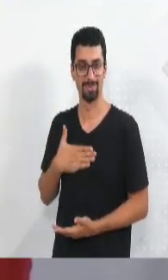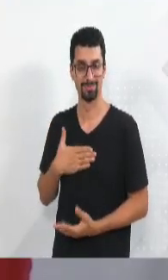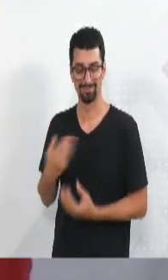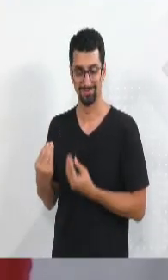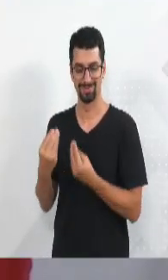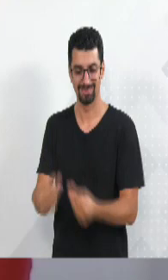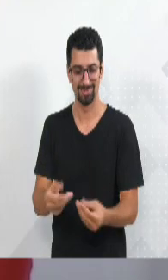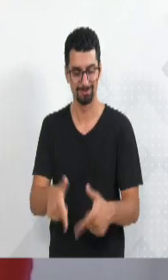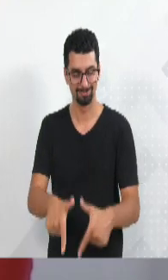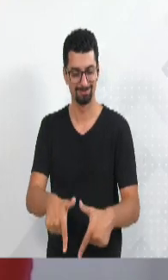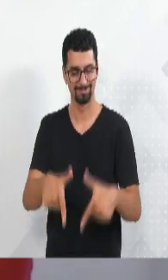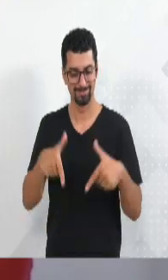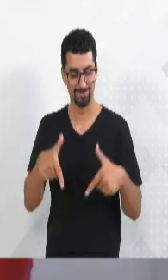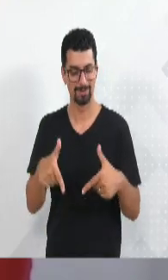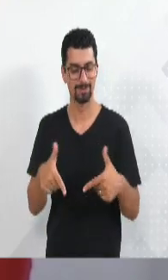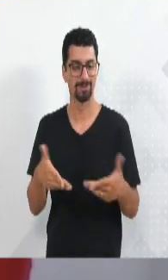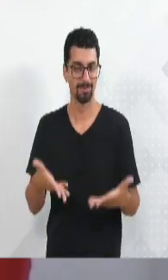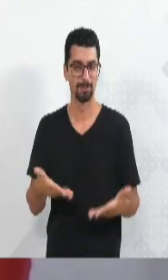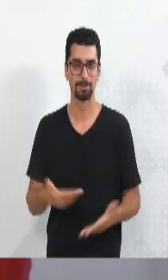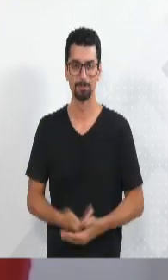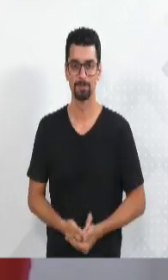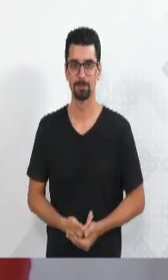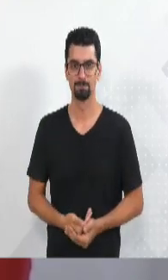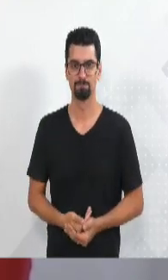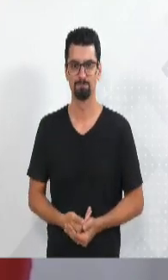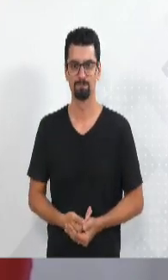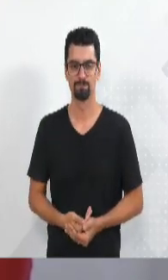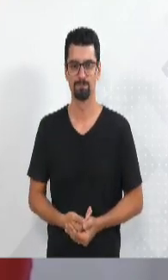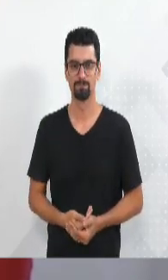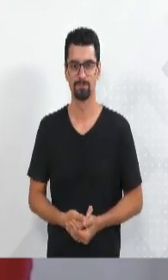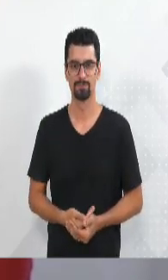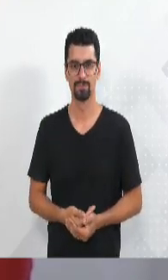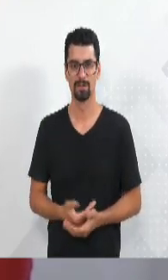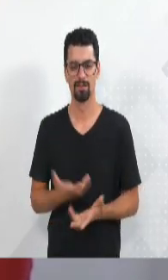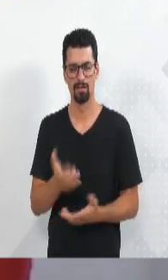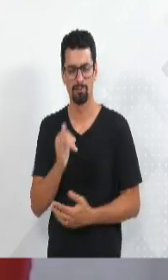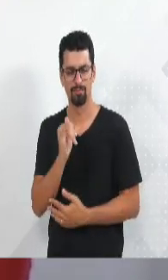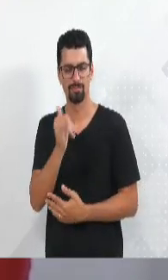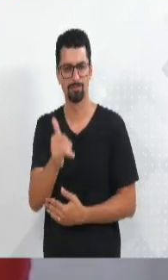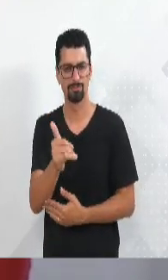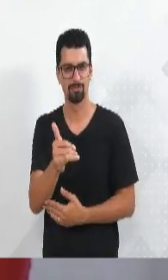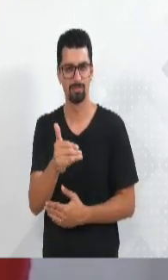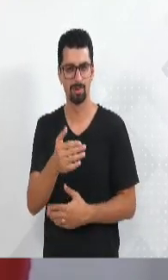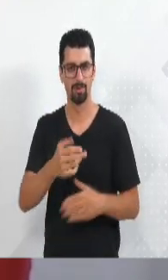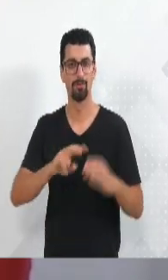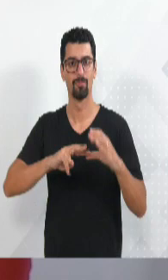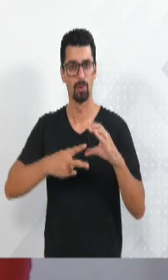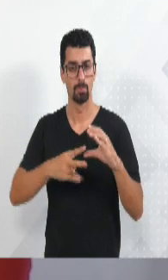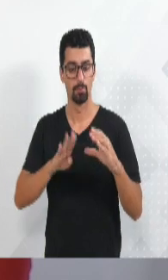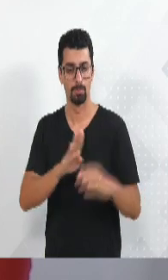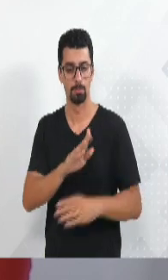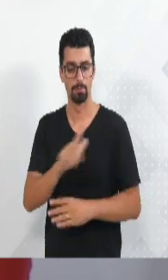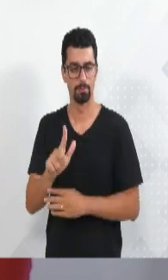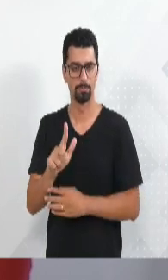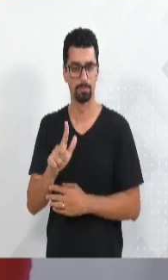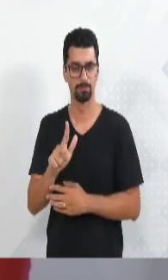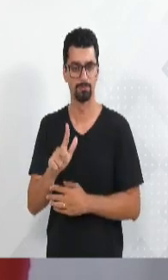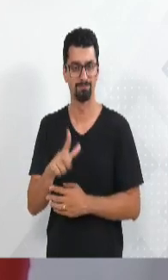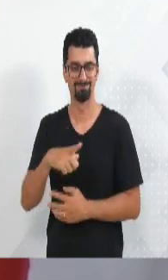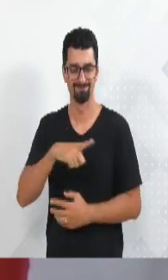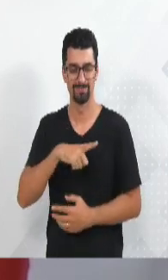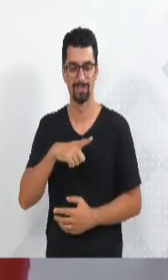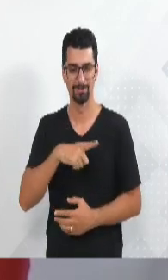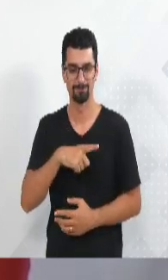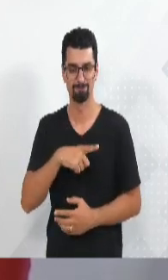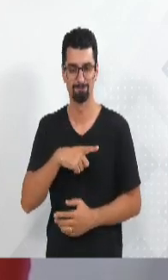do Senhor essa honraria aqui da casa e dizer o senhor que a câmara de vereadores de Blumenau tem um orgulho